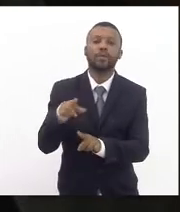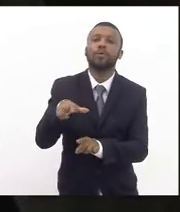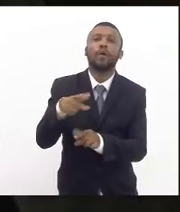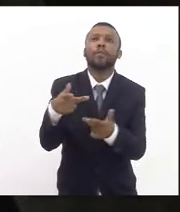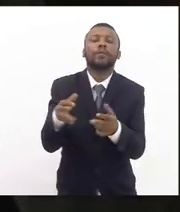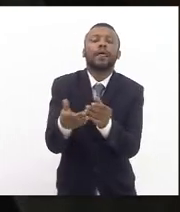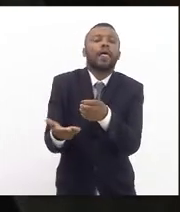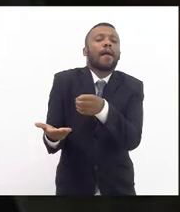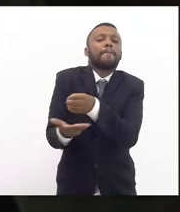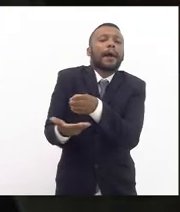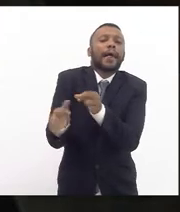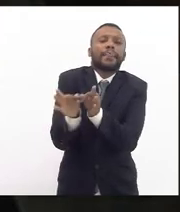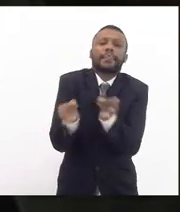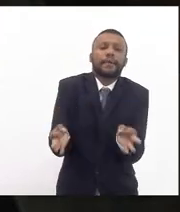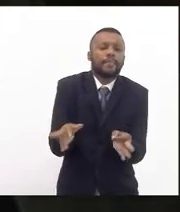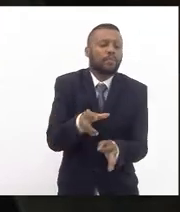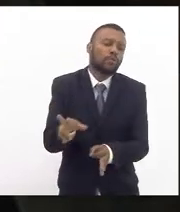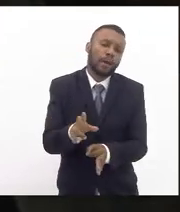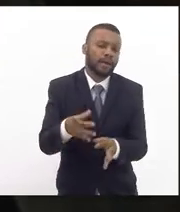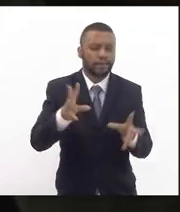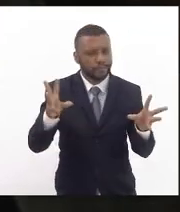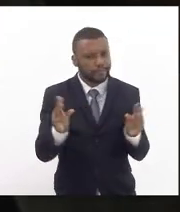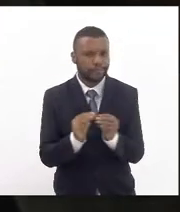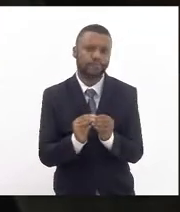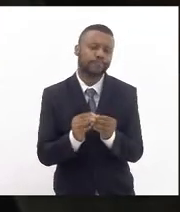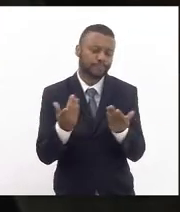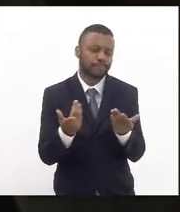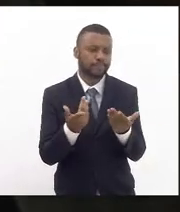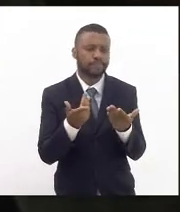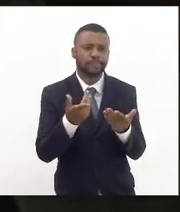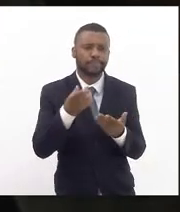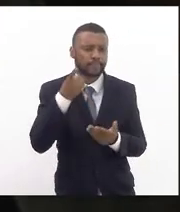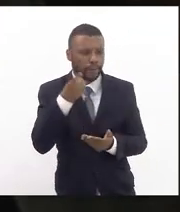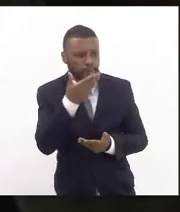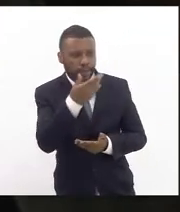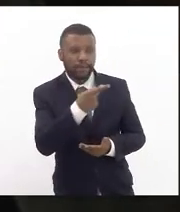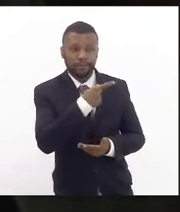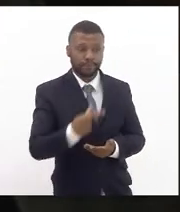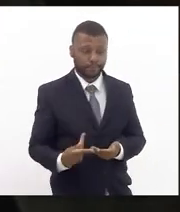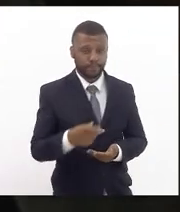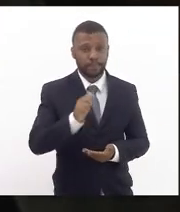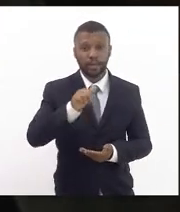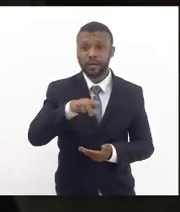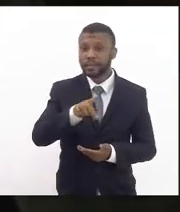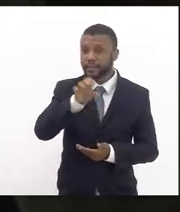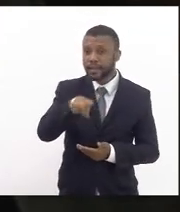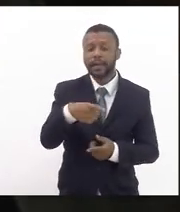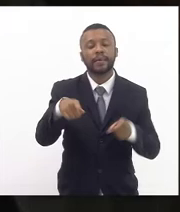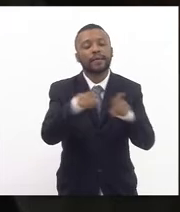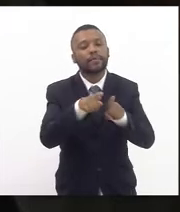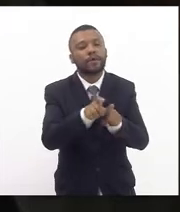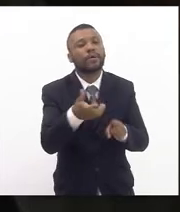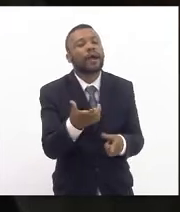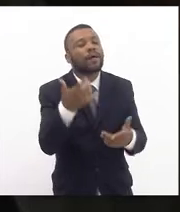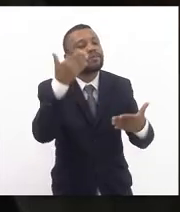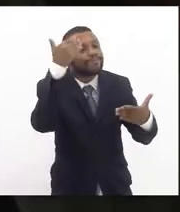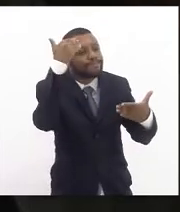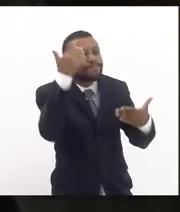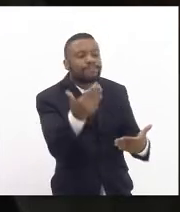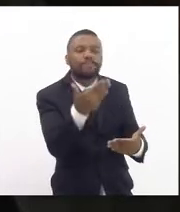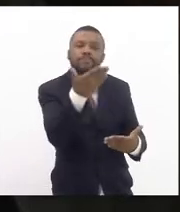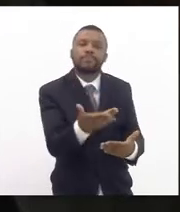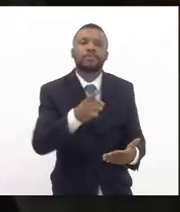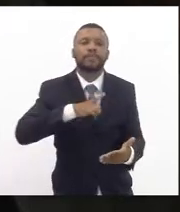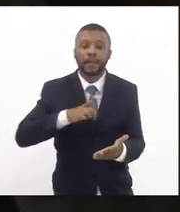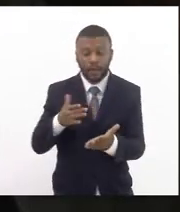nem barato. Então, são essas as considerações, deputado André Siciliano, e agradecendo a Vossa Excelência ter